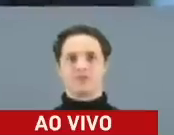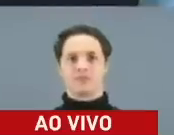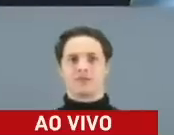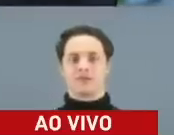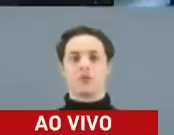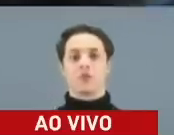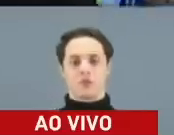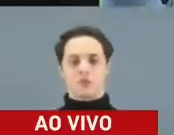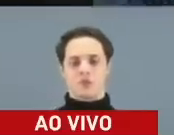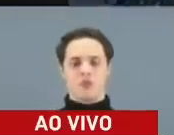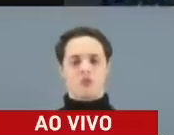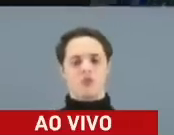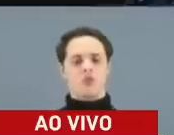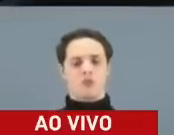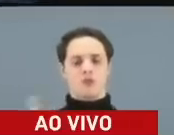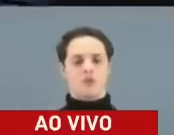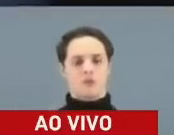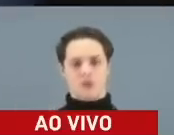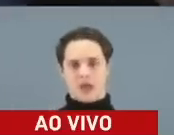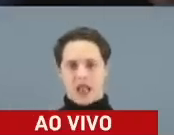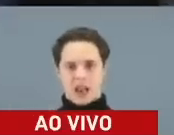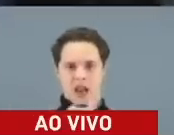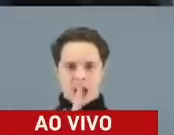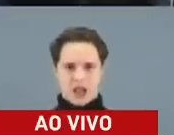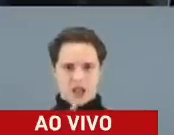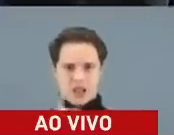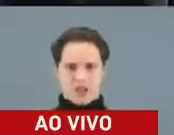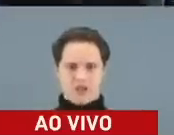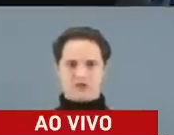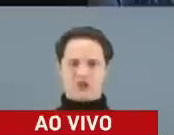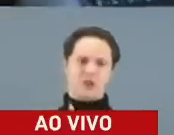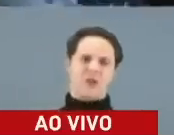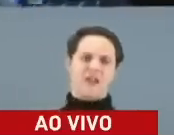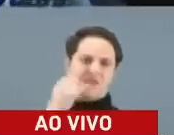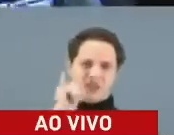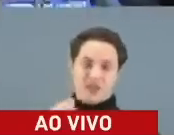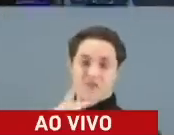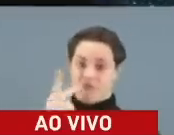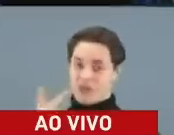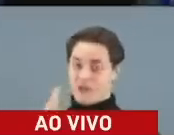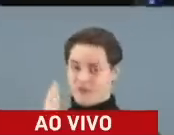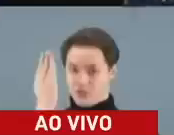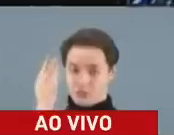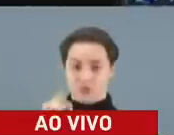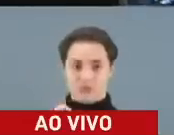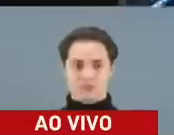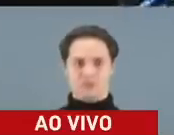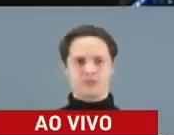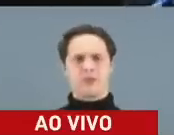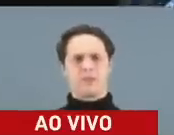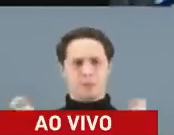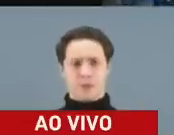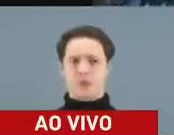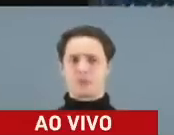vez, reiterando aqui o que aconteceu na Lava Jato, vamos poder construir narrativas ou coisa parecida.